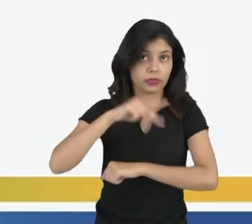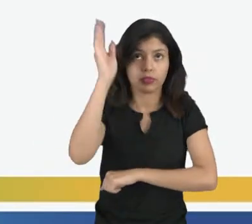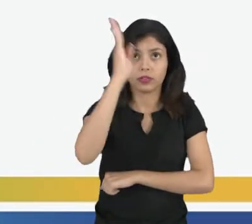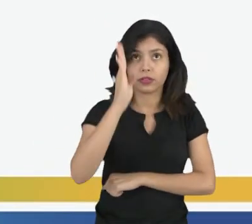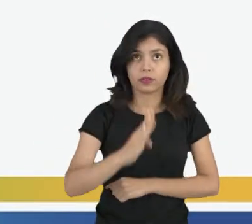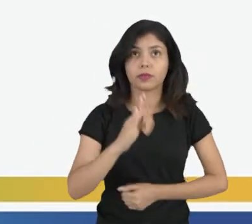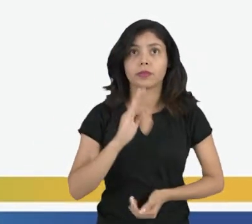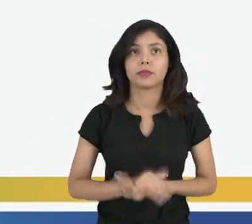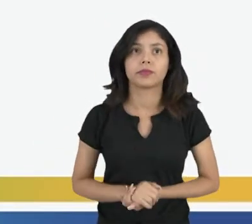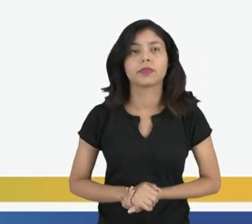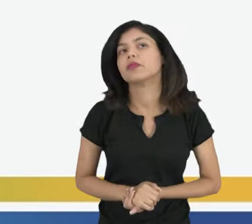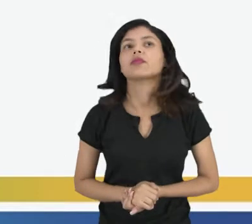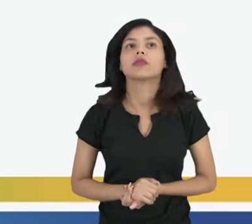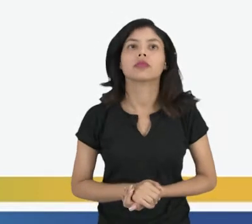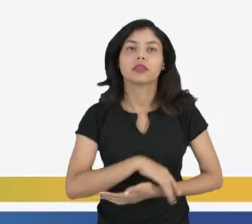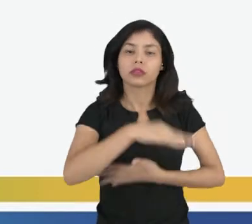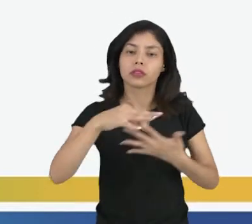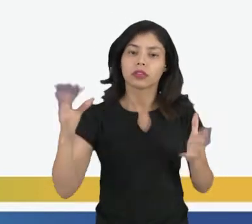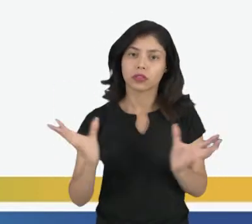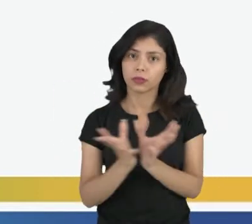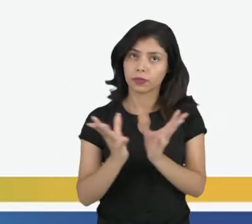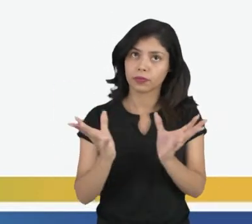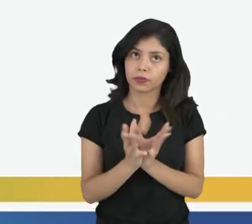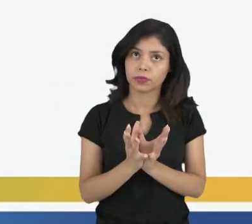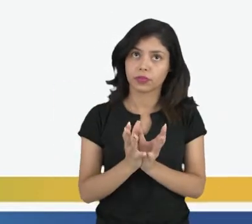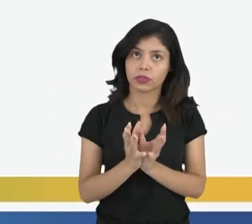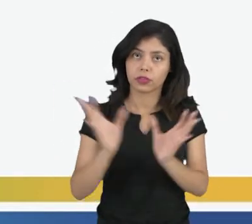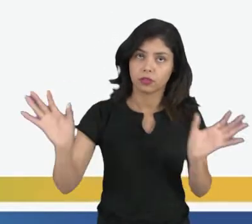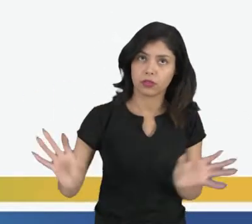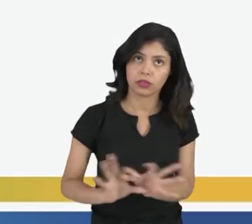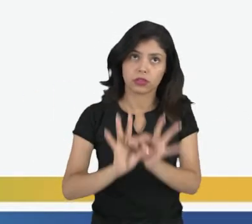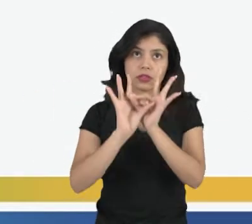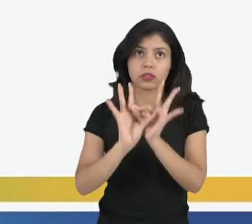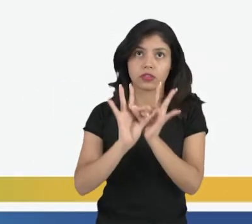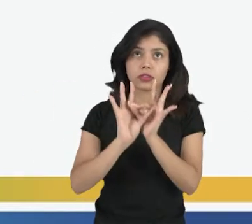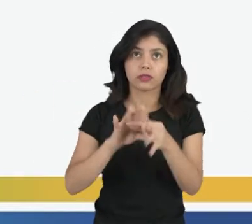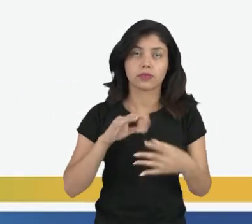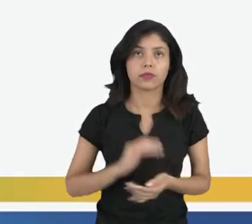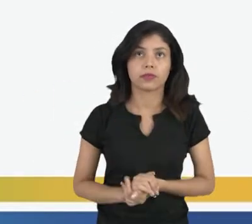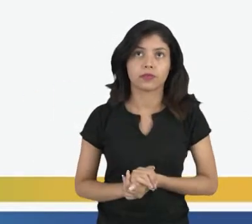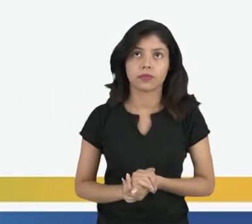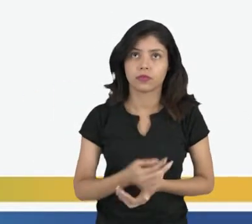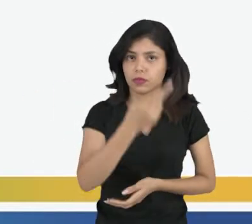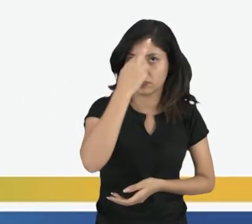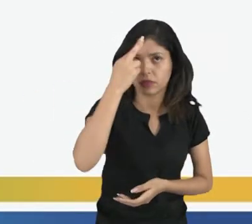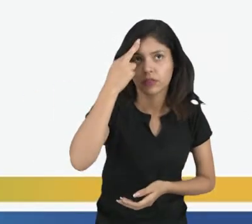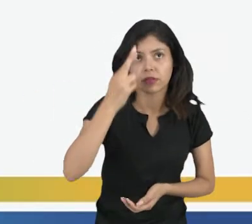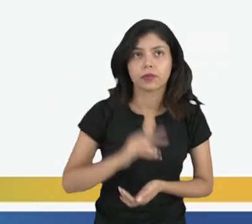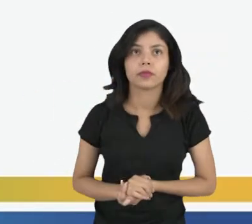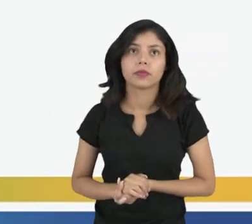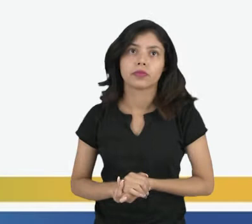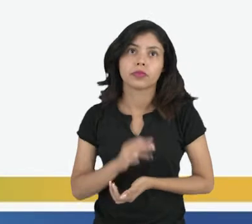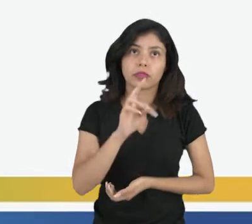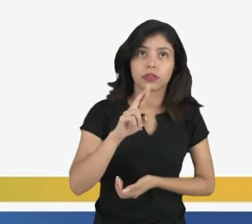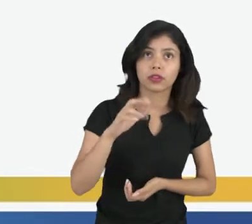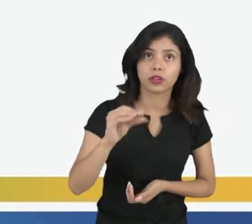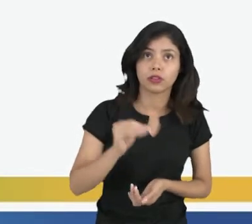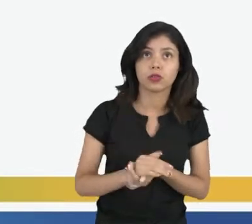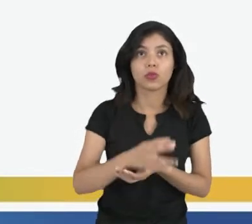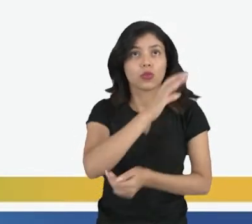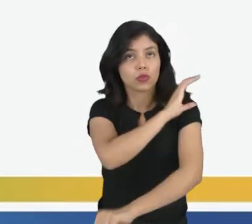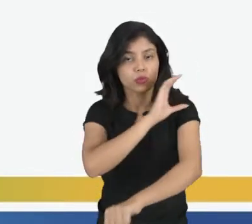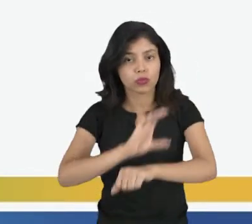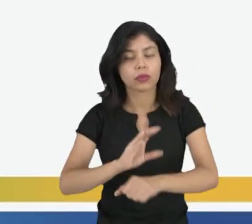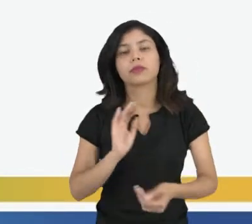povo então os membros dessa coletividade estão ligados por laços históricos étnicos e culturais